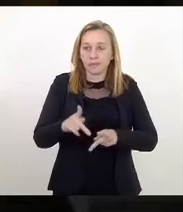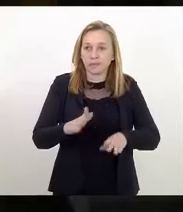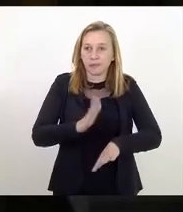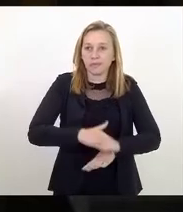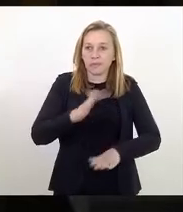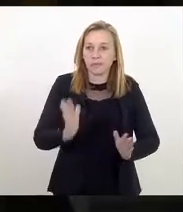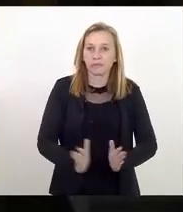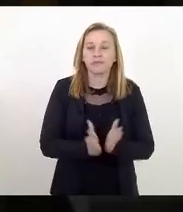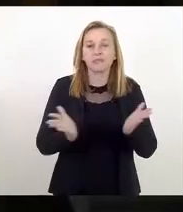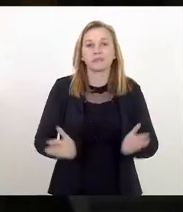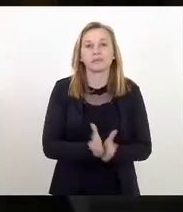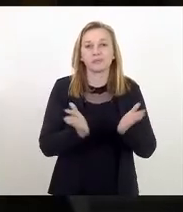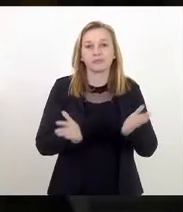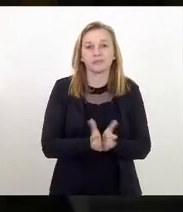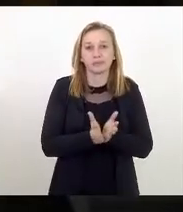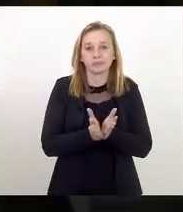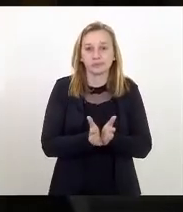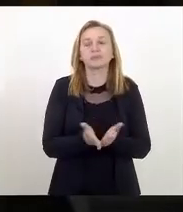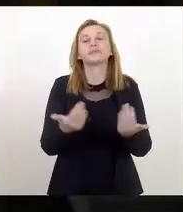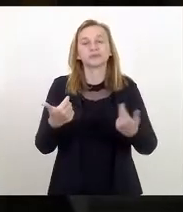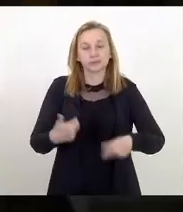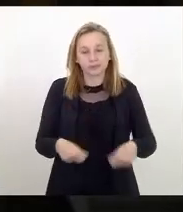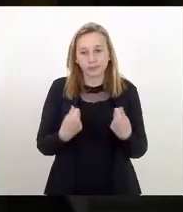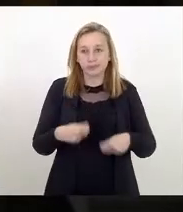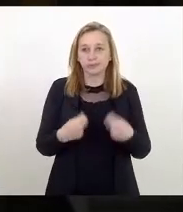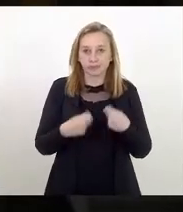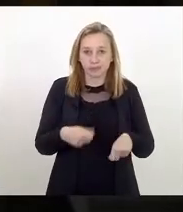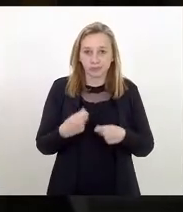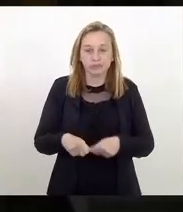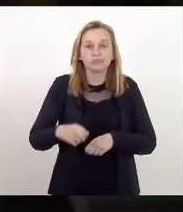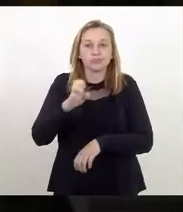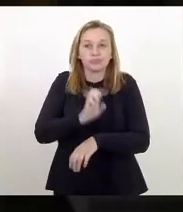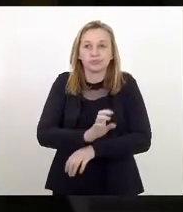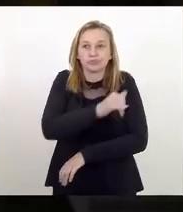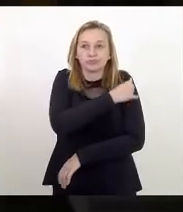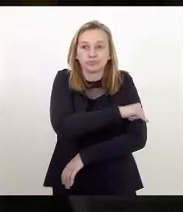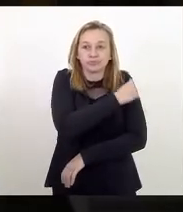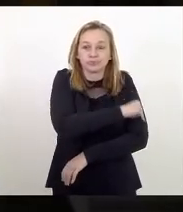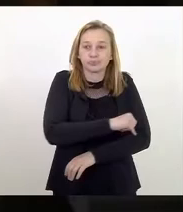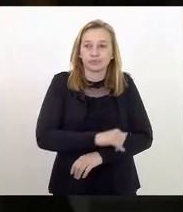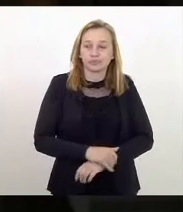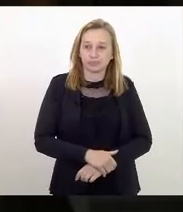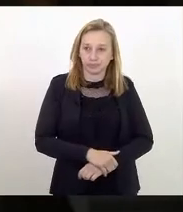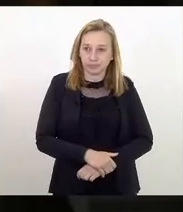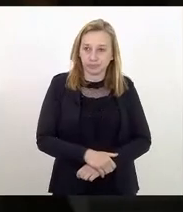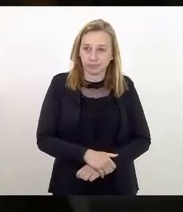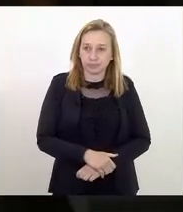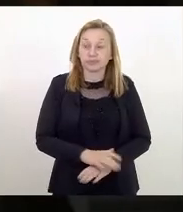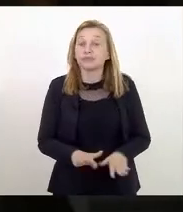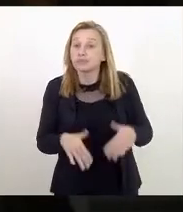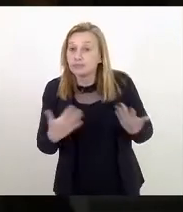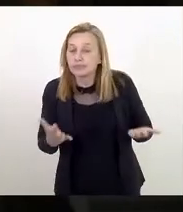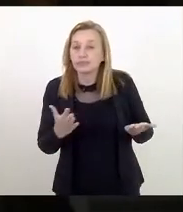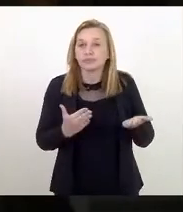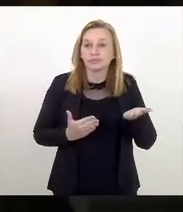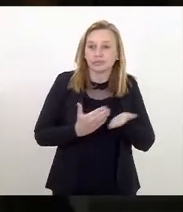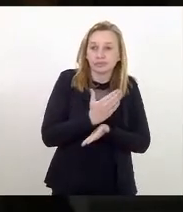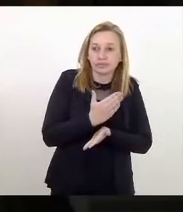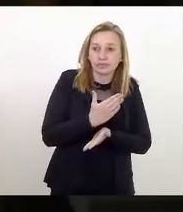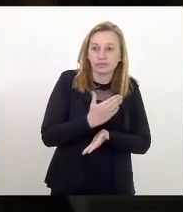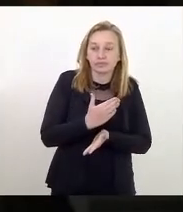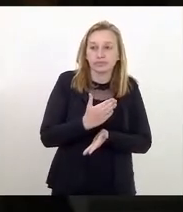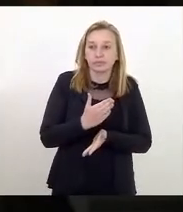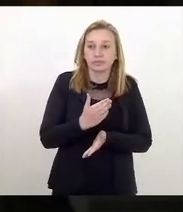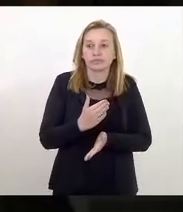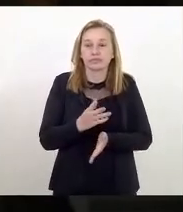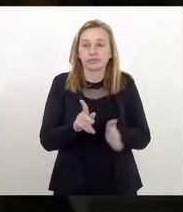pobre, para a população mais necessitada do Estado do Rio de Janeiro. Então, a aprovação desse projeto